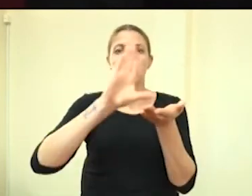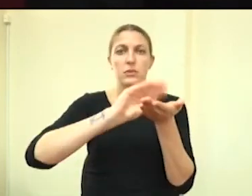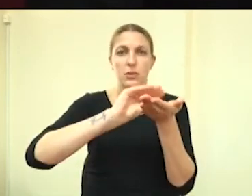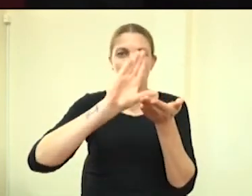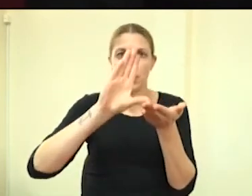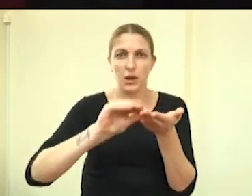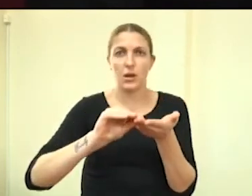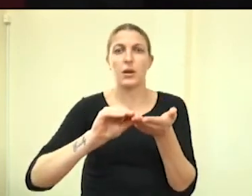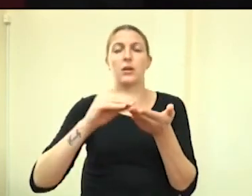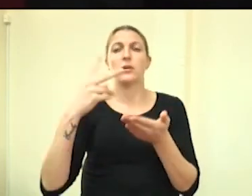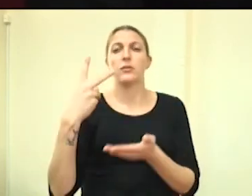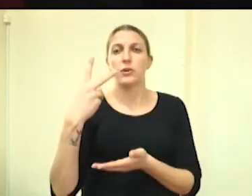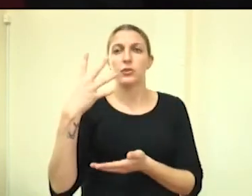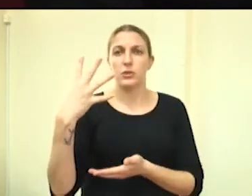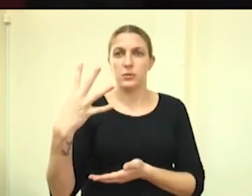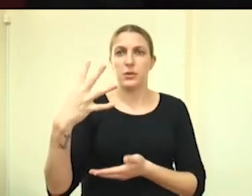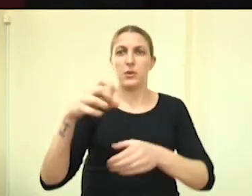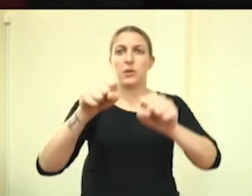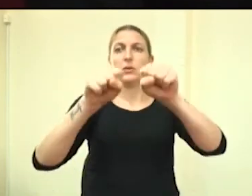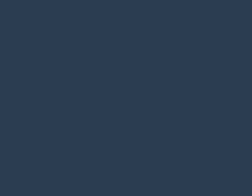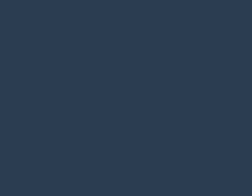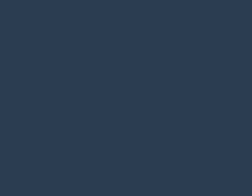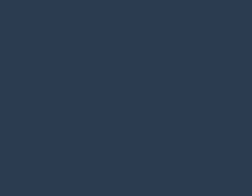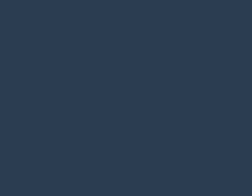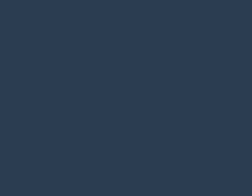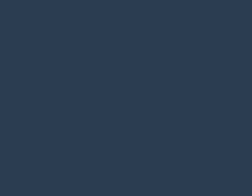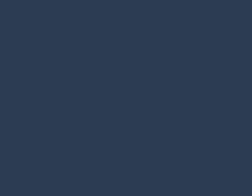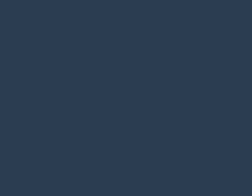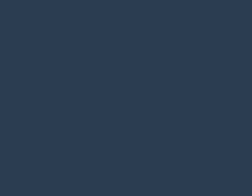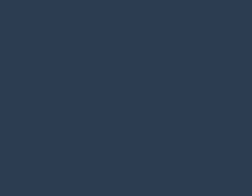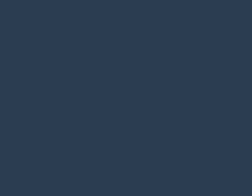sessão plenária ordinária de 6 de agosto de 2018.